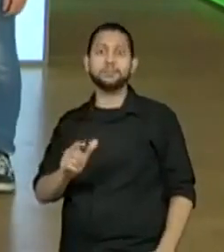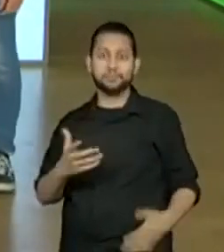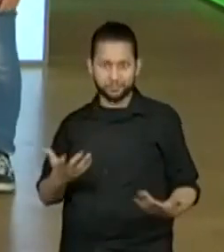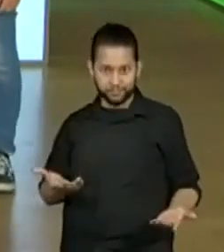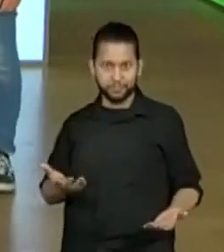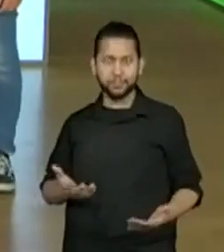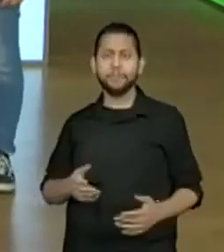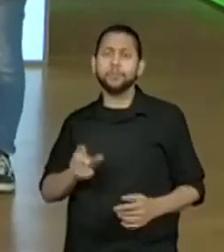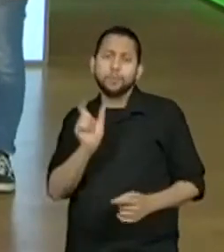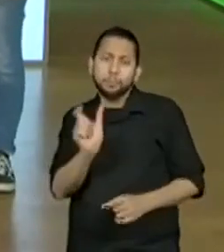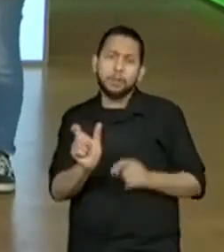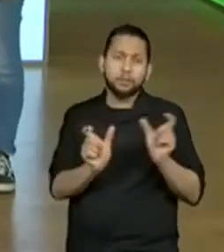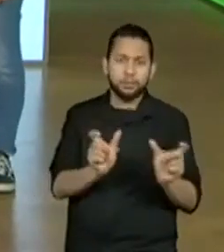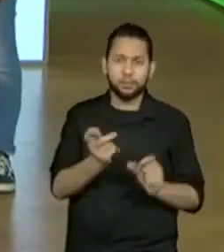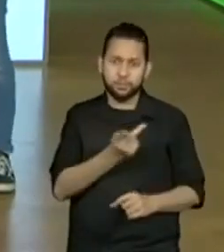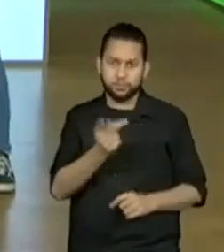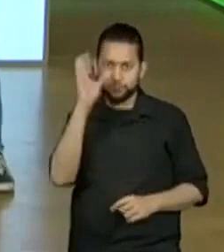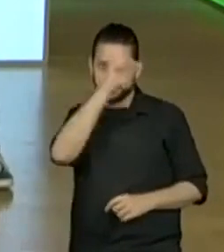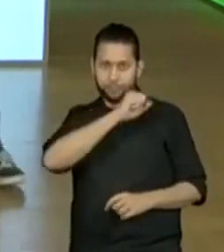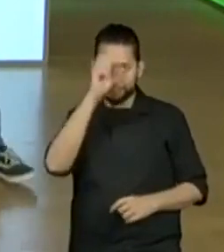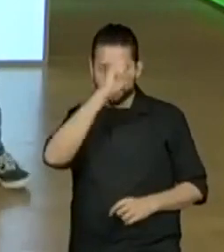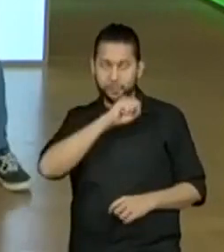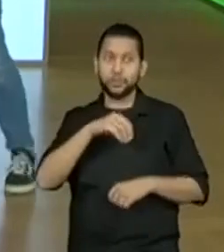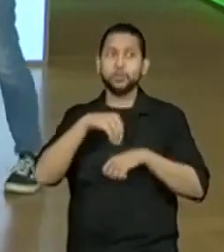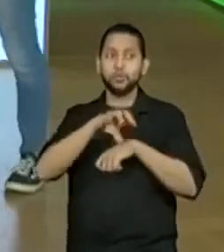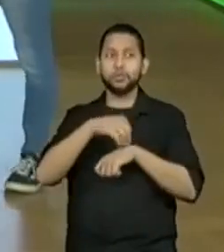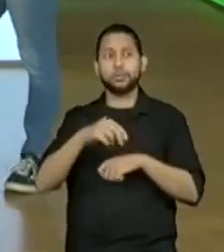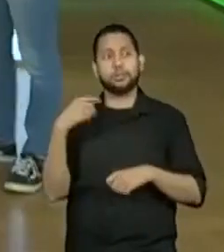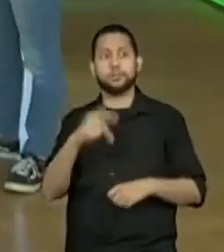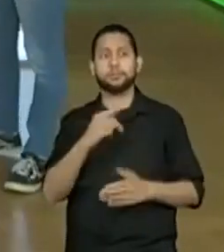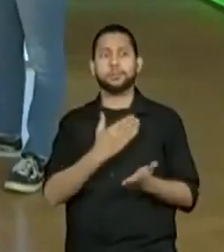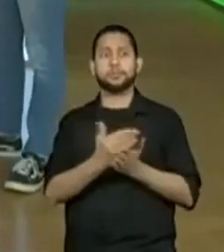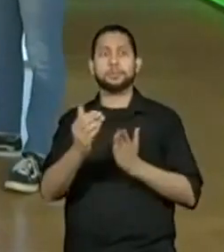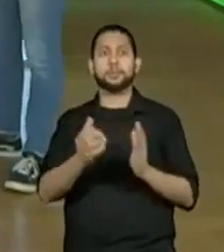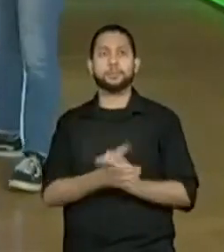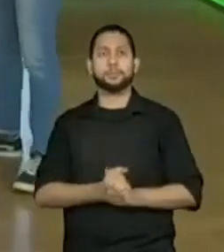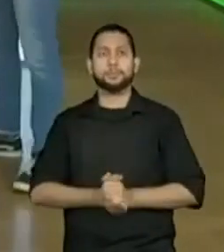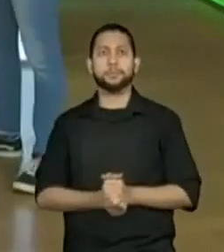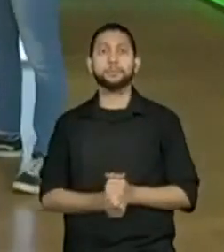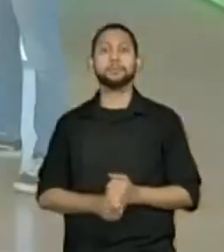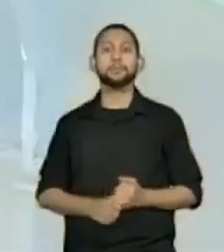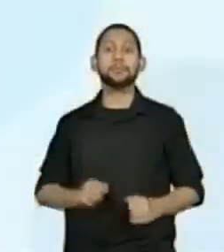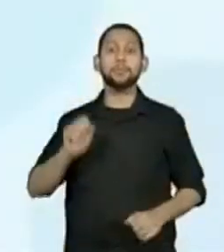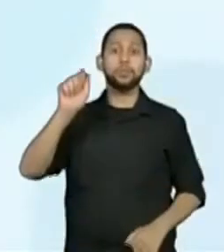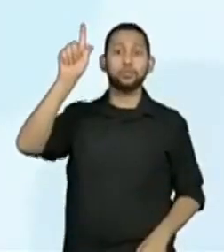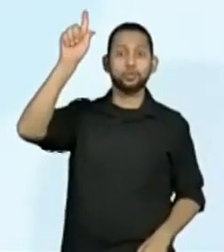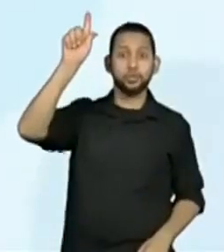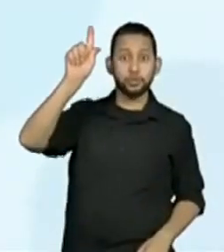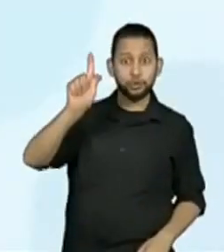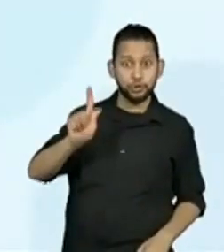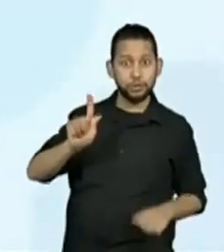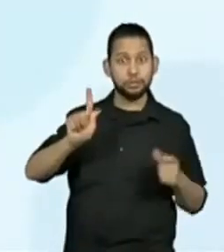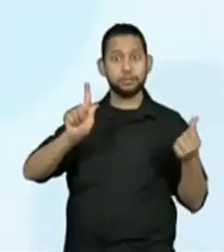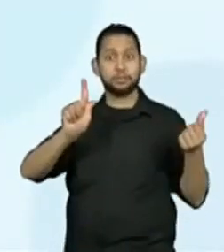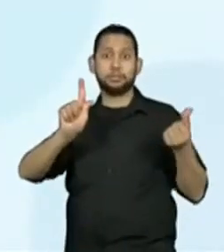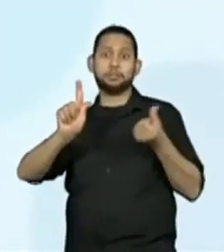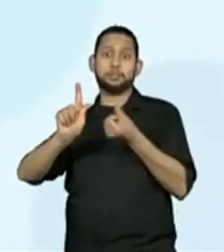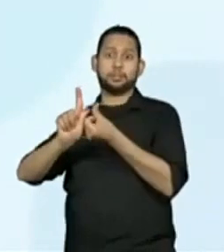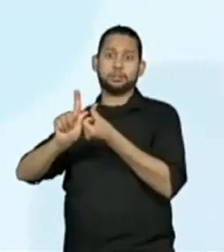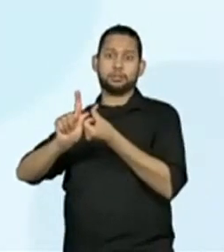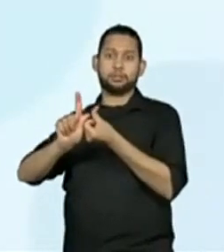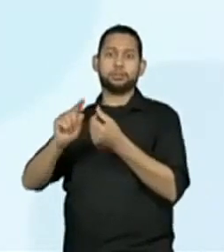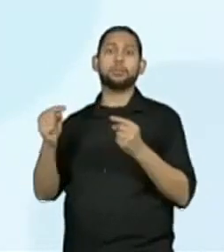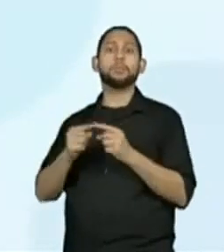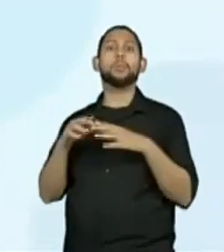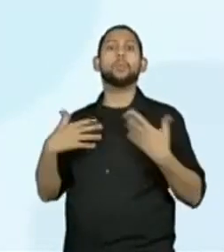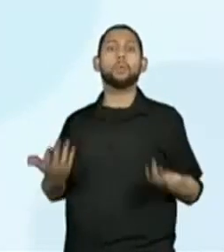Todos tortos. Verdade. Com as dicas, vamos para atividade. Vamos lá. G6, qual é o movimento que o aluno vai fazer? Eu vou encontrar